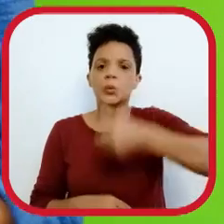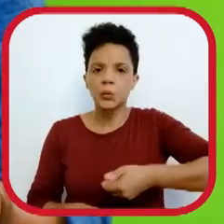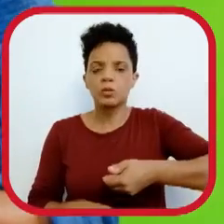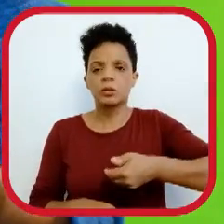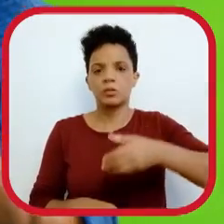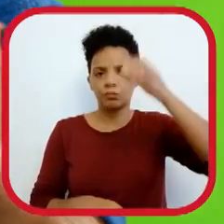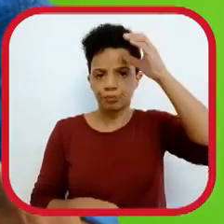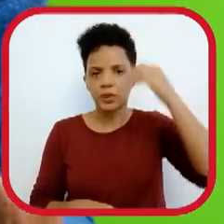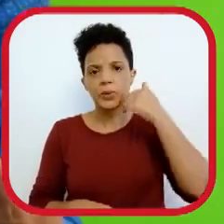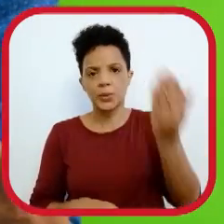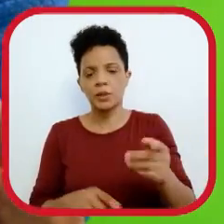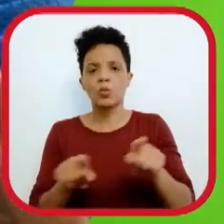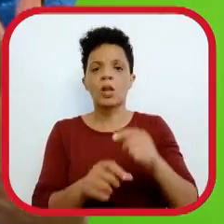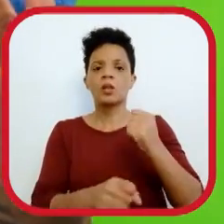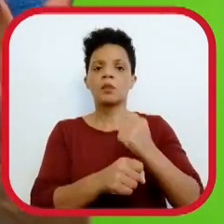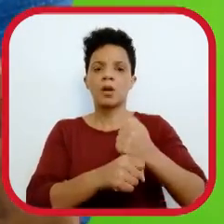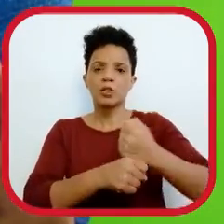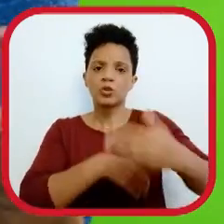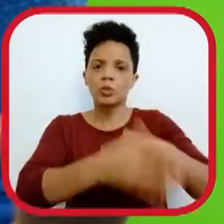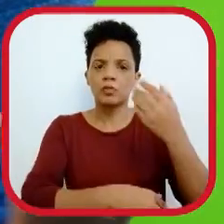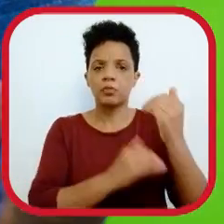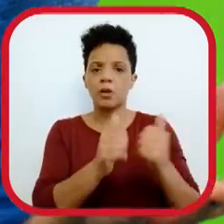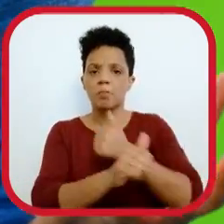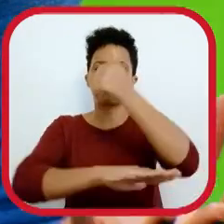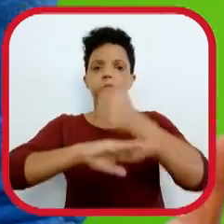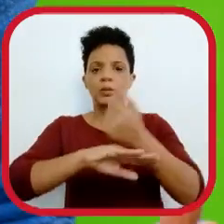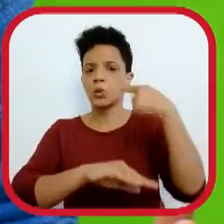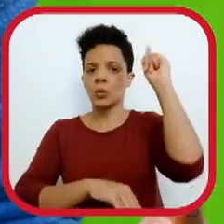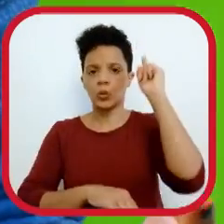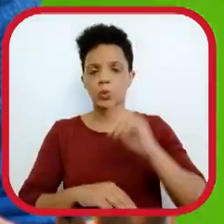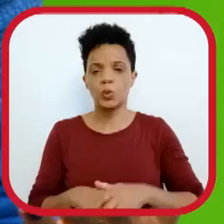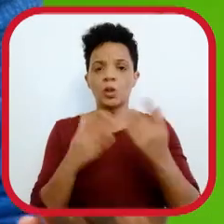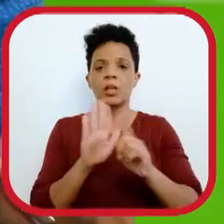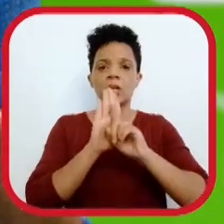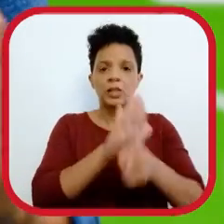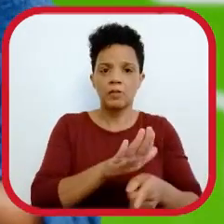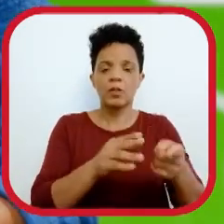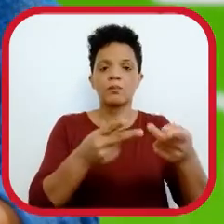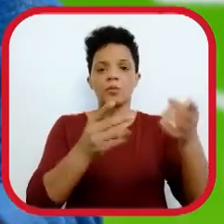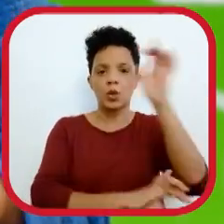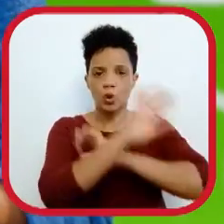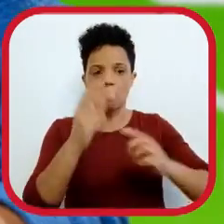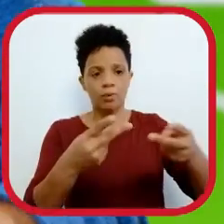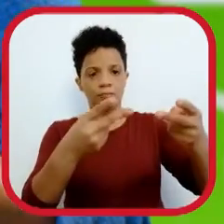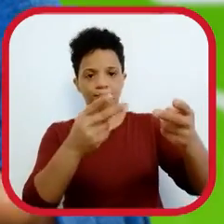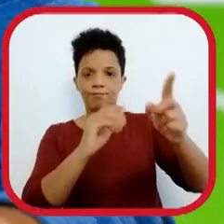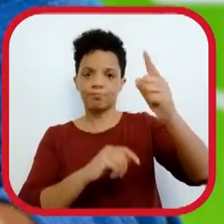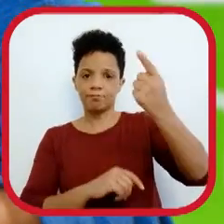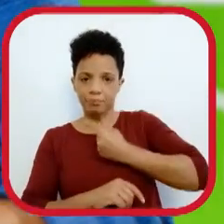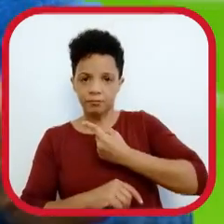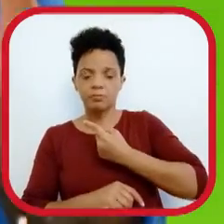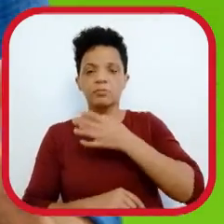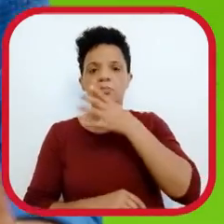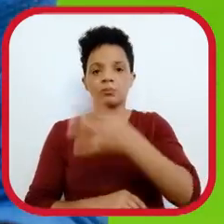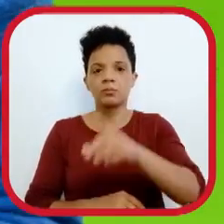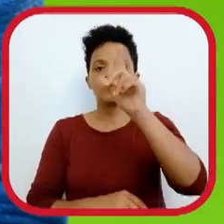competentes e recrutadas não iam para os lugares executivos, que são os lugares de maior liderança. E agora vem uma diretiva europeia dizer